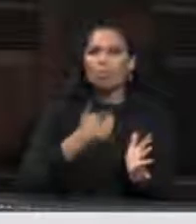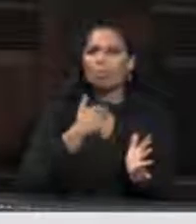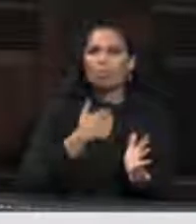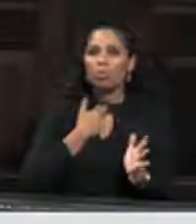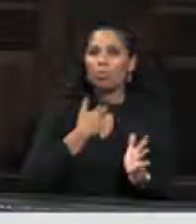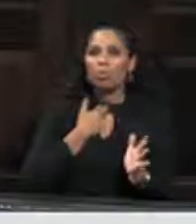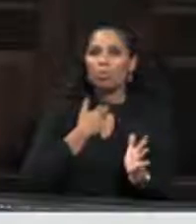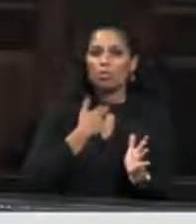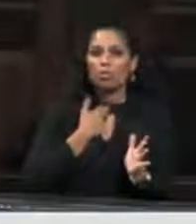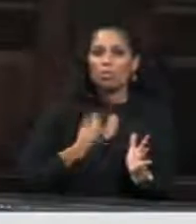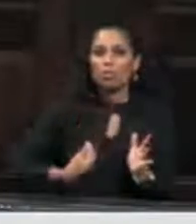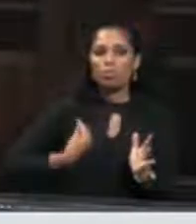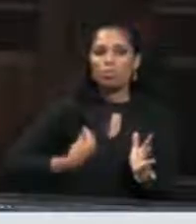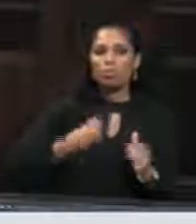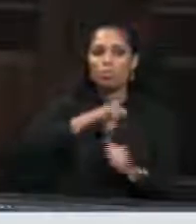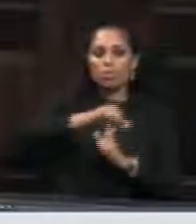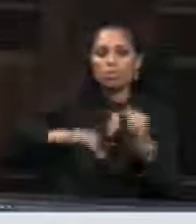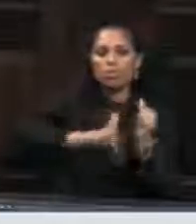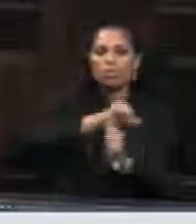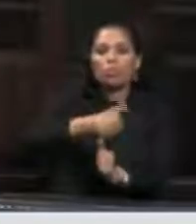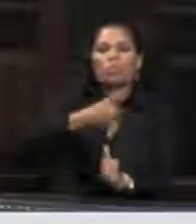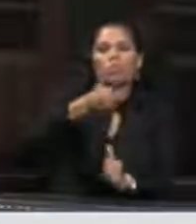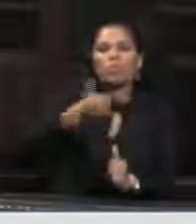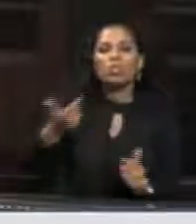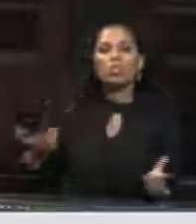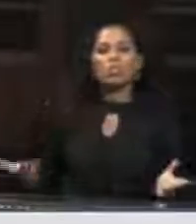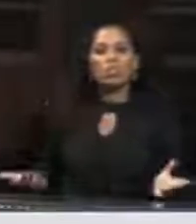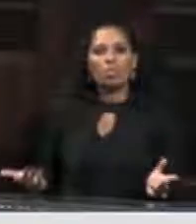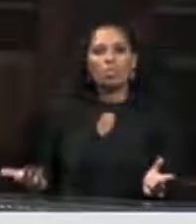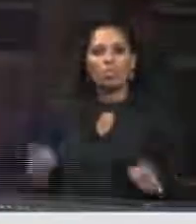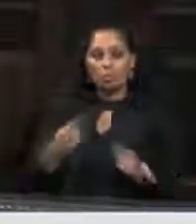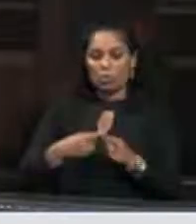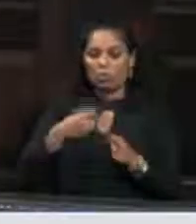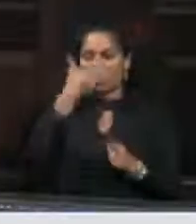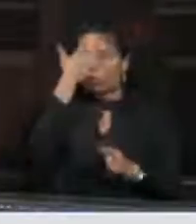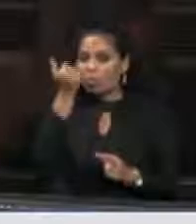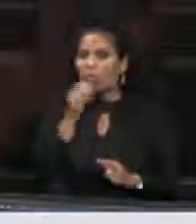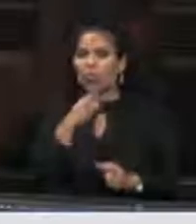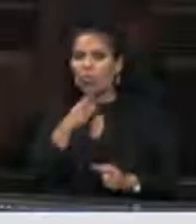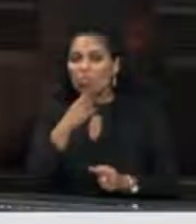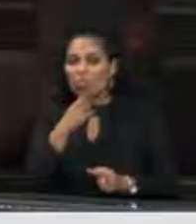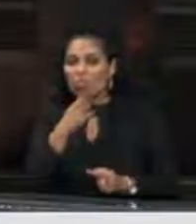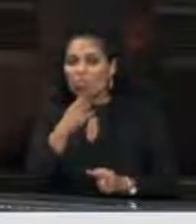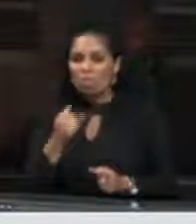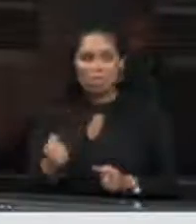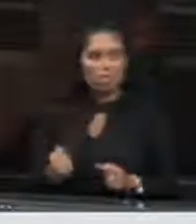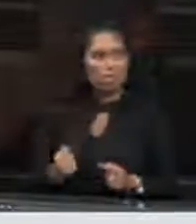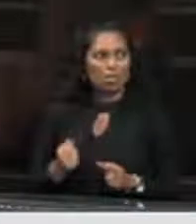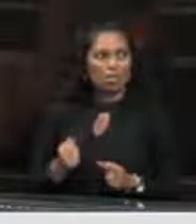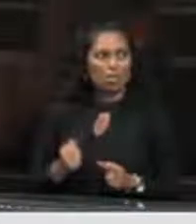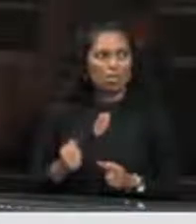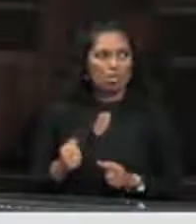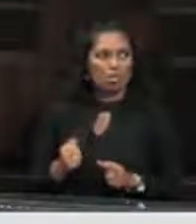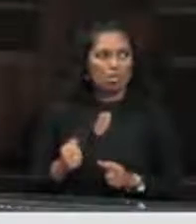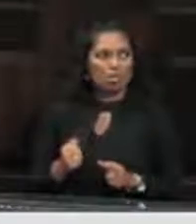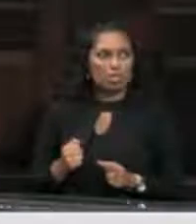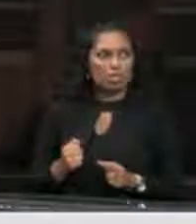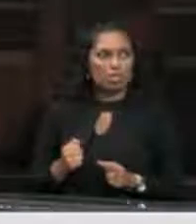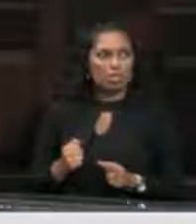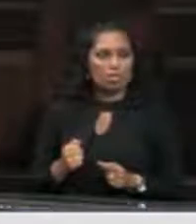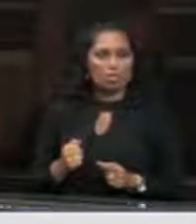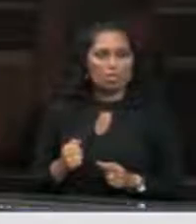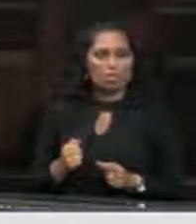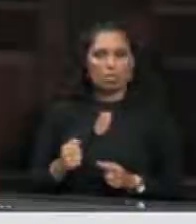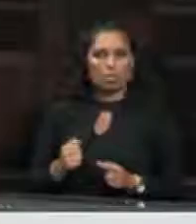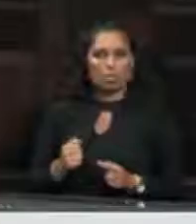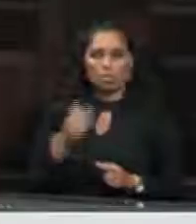pouco a sua vida, porque quem conhece, quem anda agora, neste momento, dê uma volta aí no